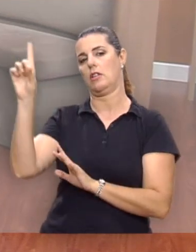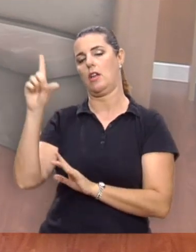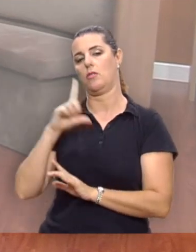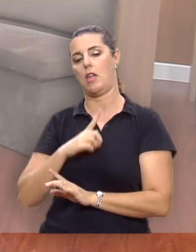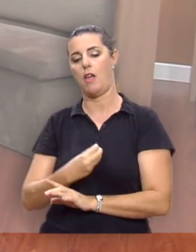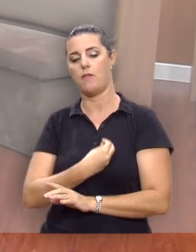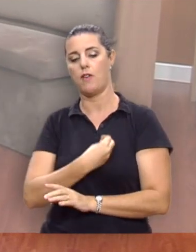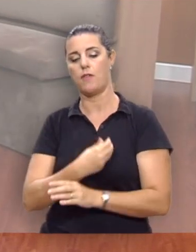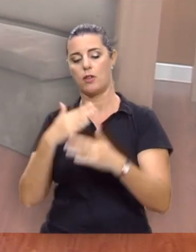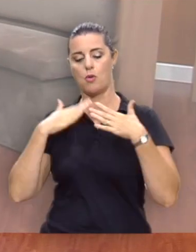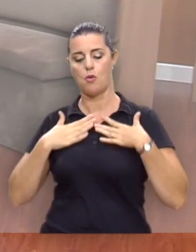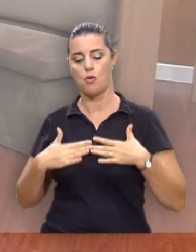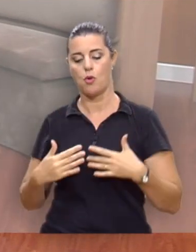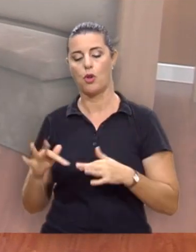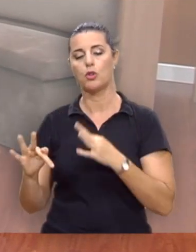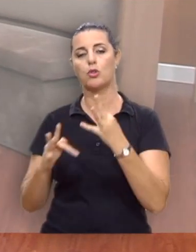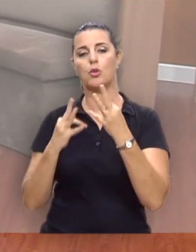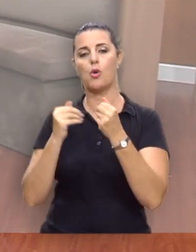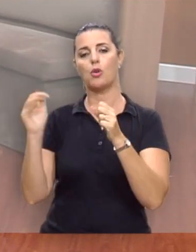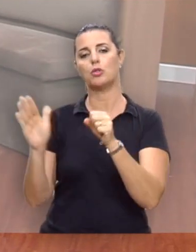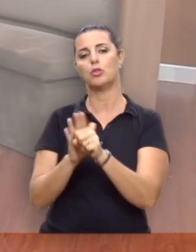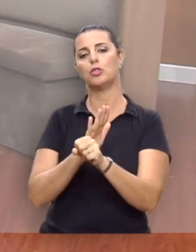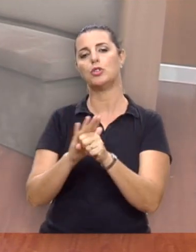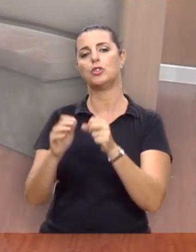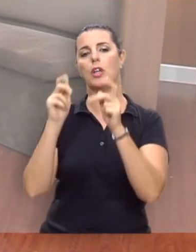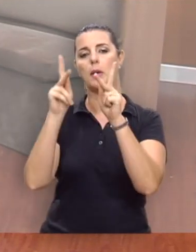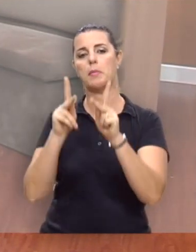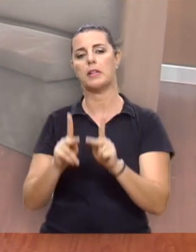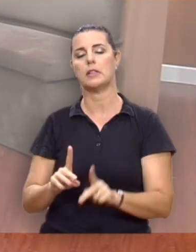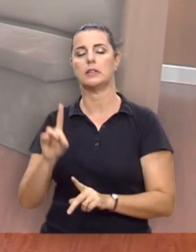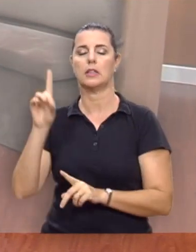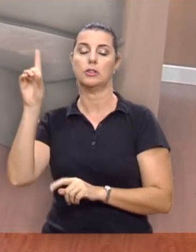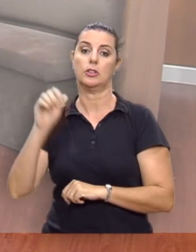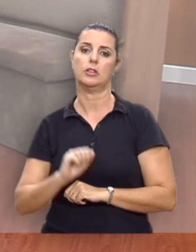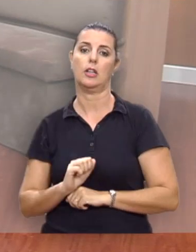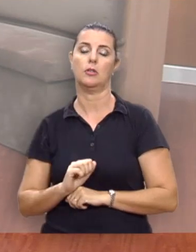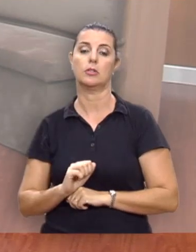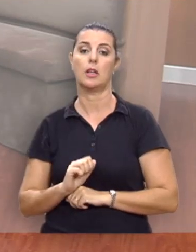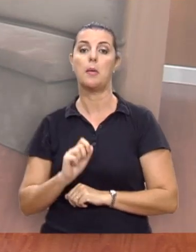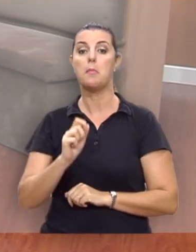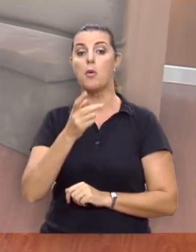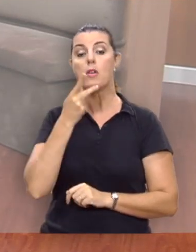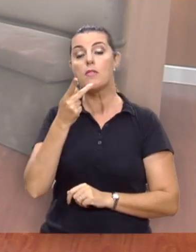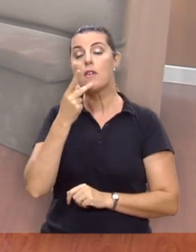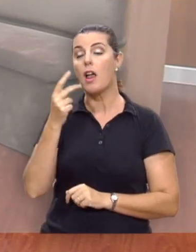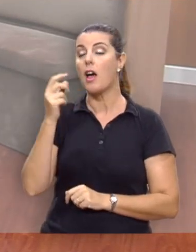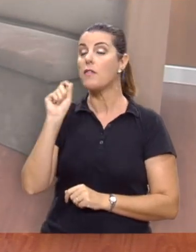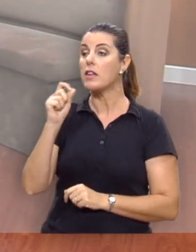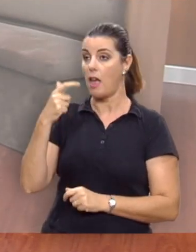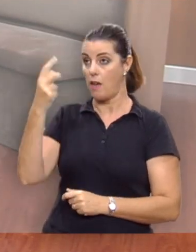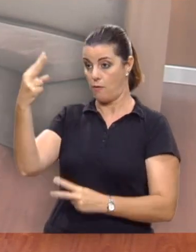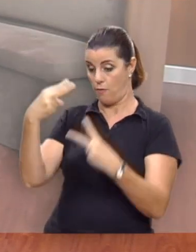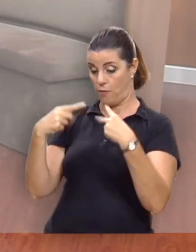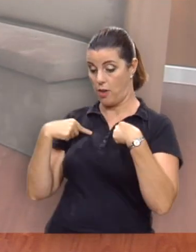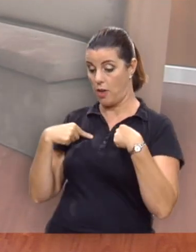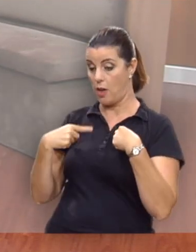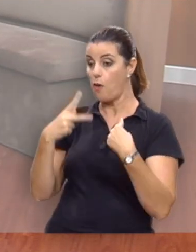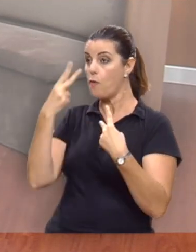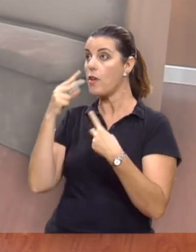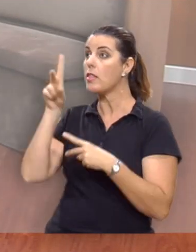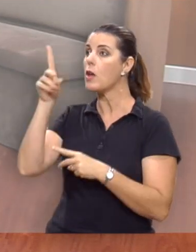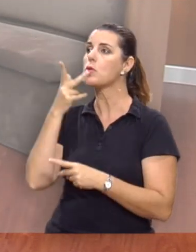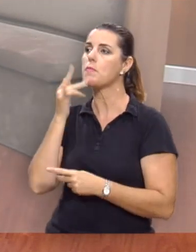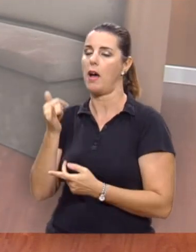habitou corporalmente toda a plenitude da divindade. Por isso ele diz: quem me vê a mim, vê o Pai, porque eu e o